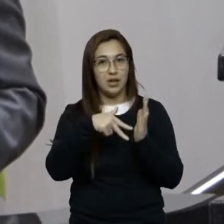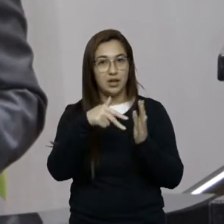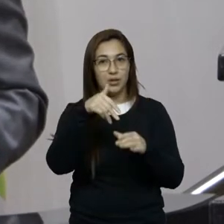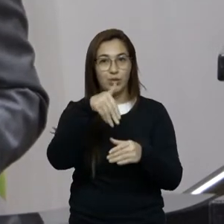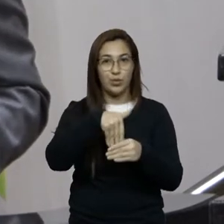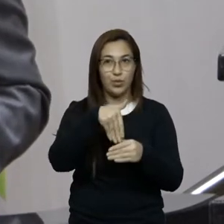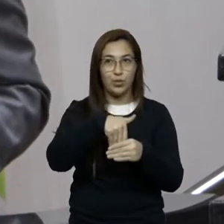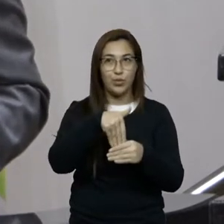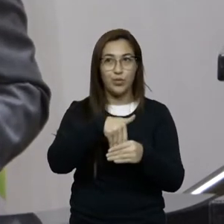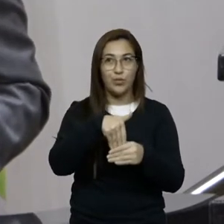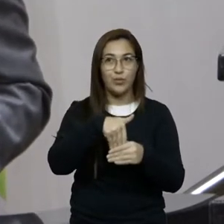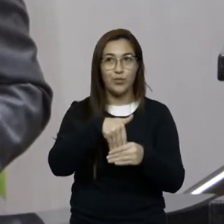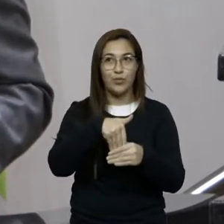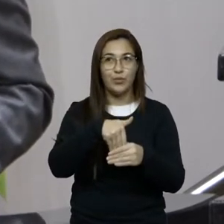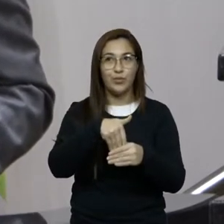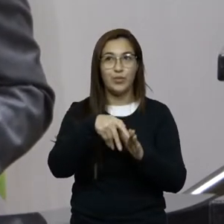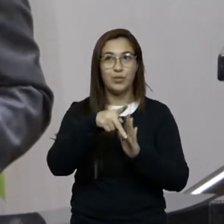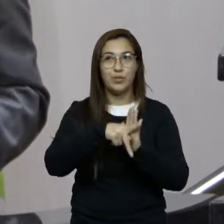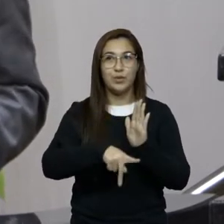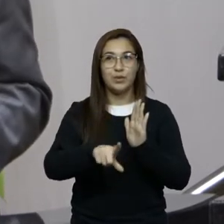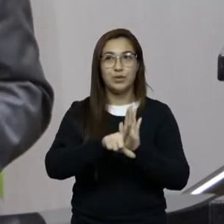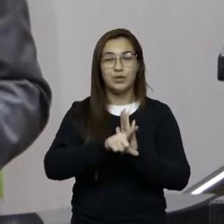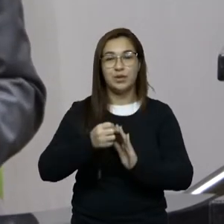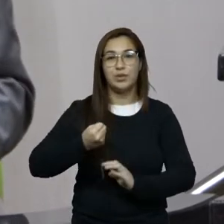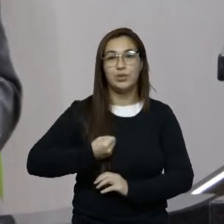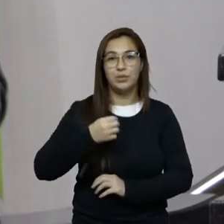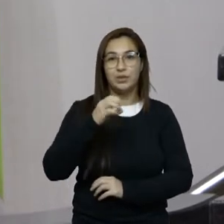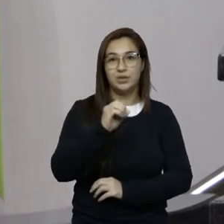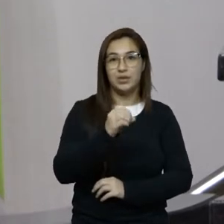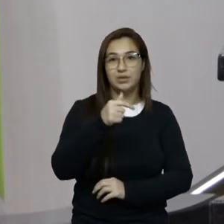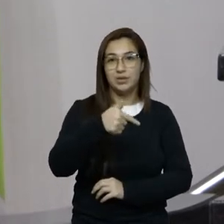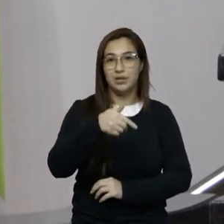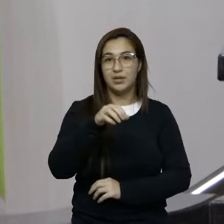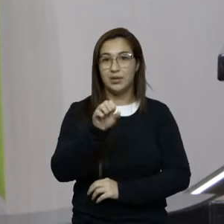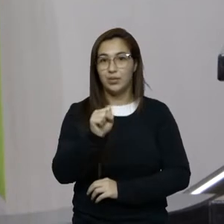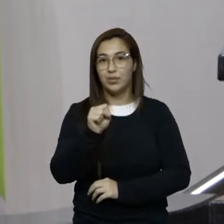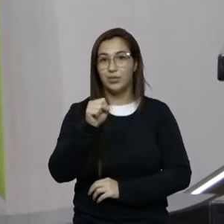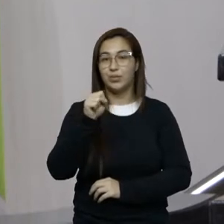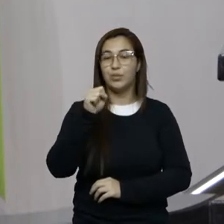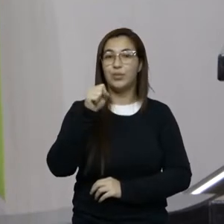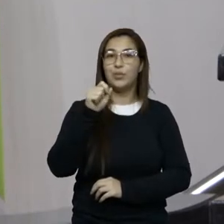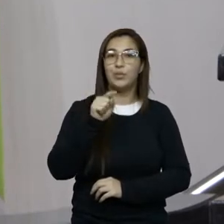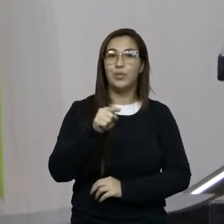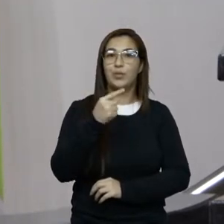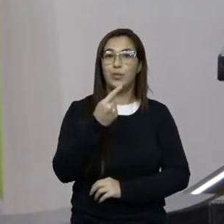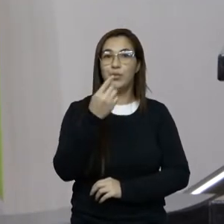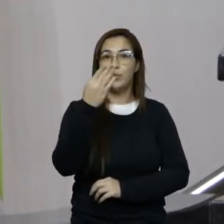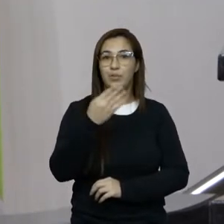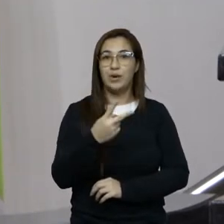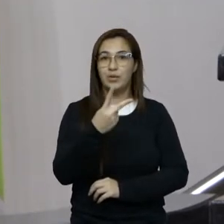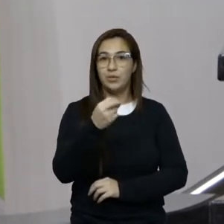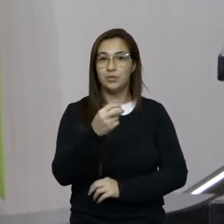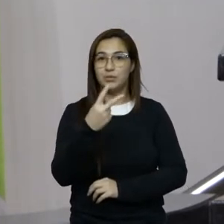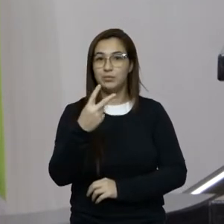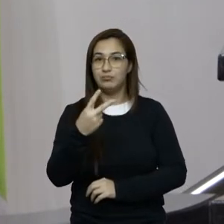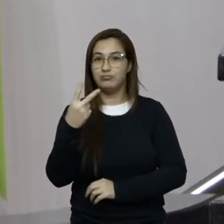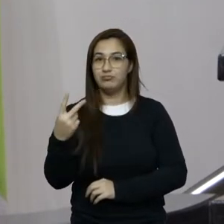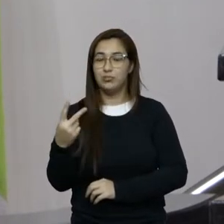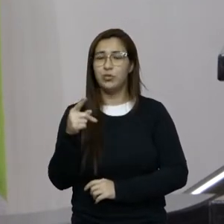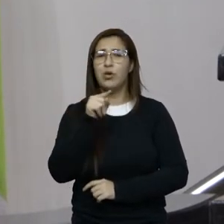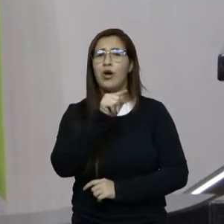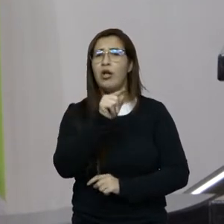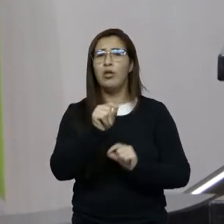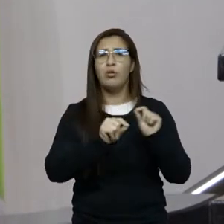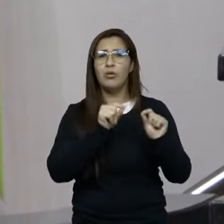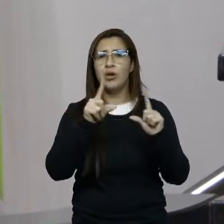voto e do projeto de lei do número zero sete oito. 1/2018 que trata